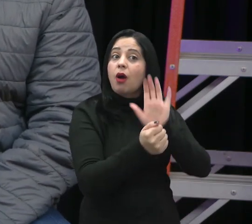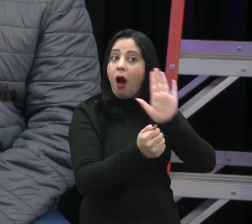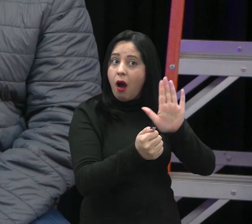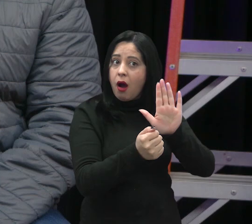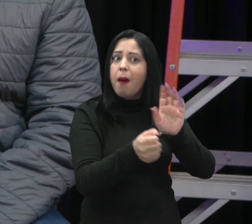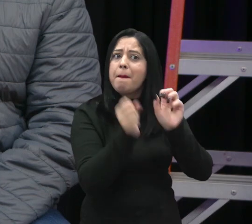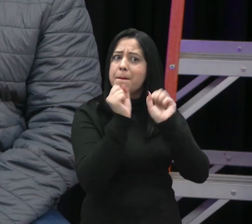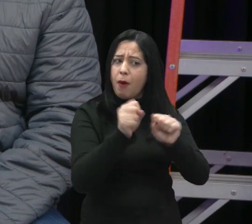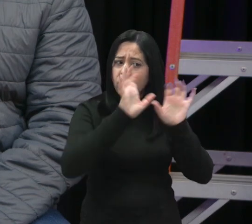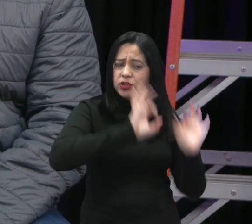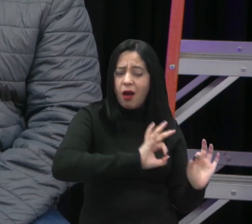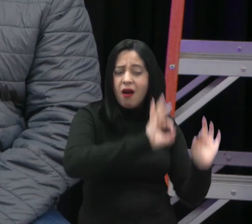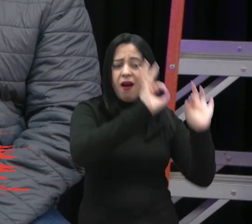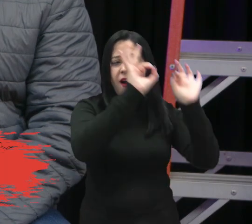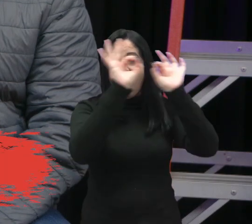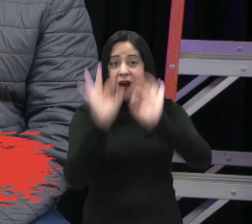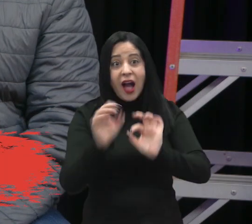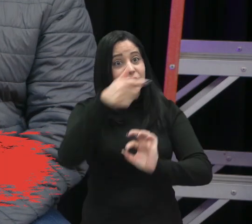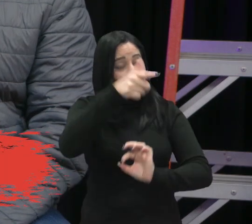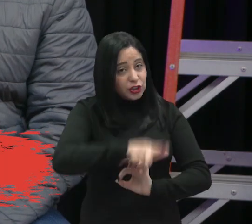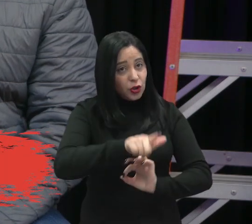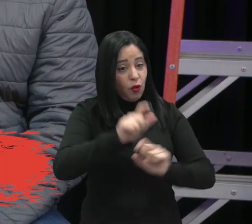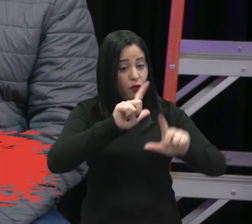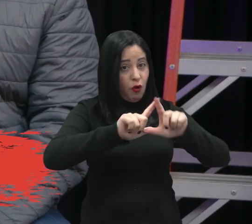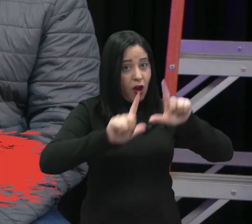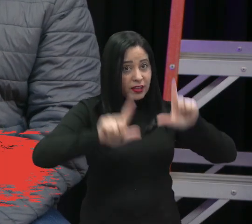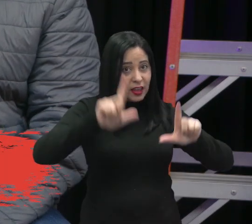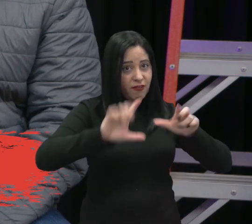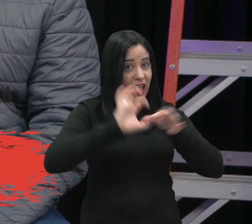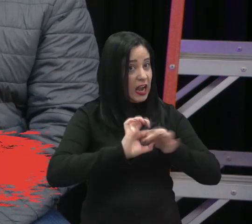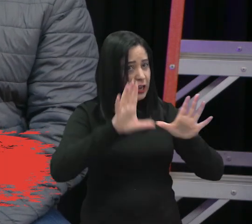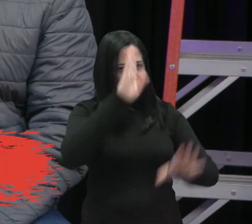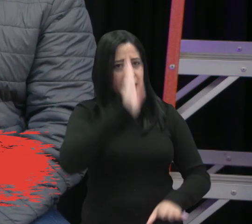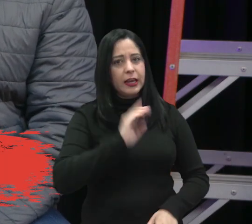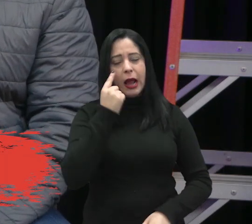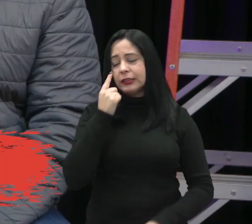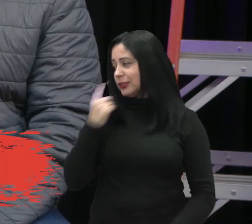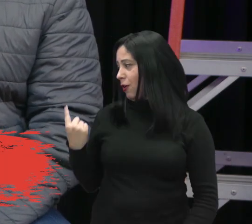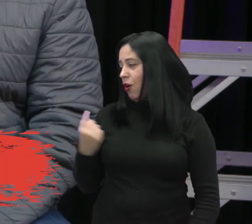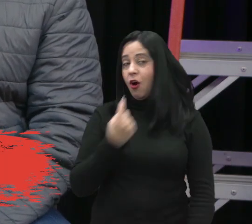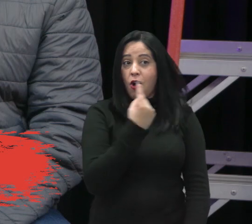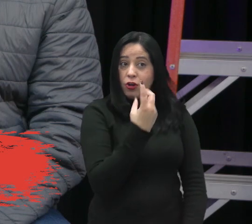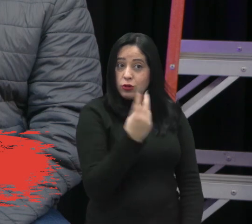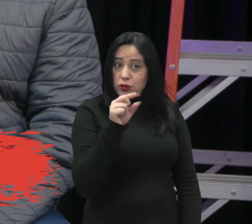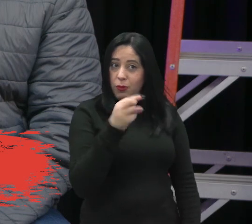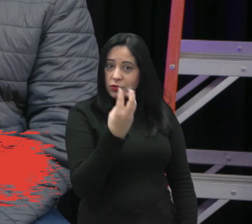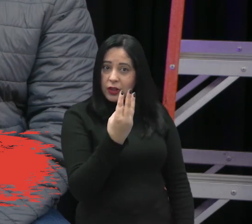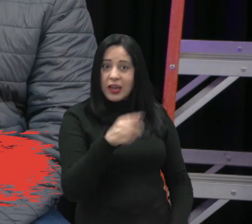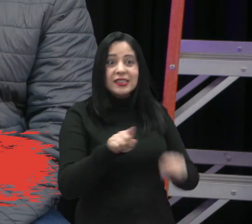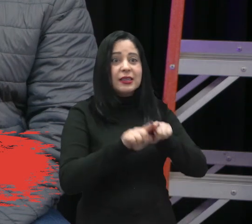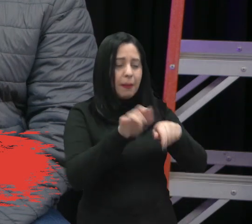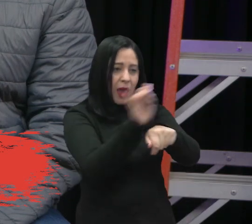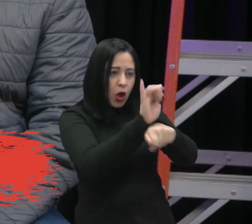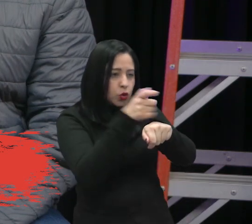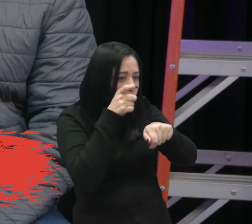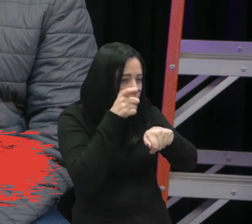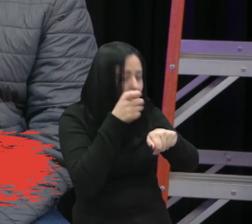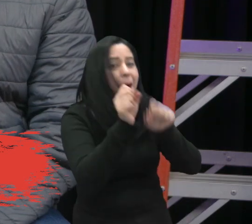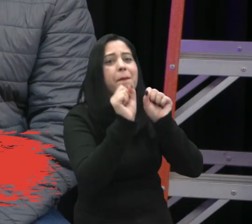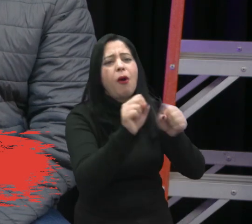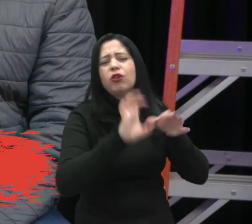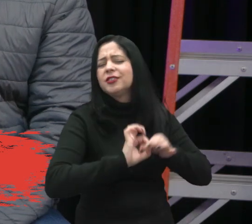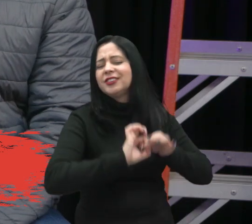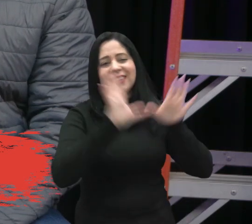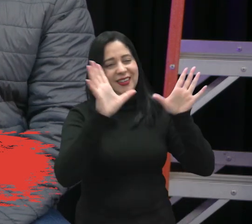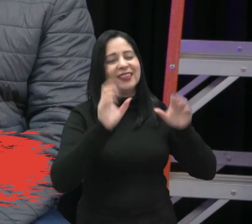lembrar, viu, que você pode nos assistir tanto em TV aberta, pelo canal 12.3, quanto pela internet no